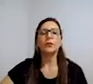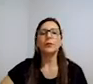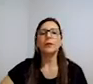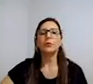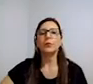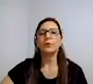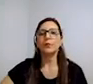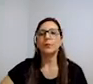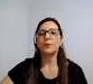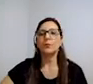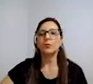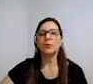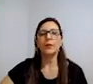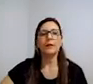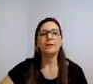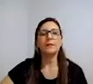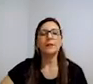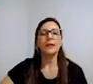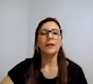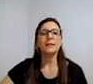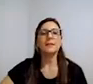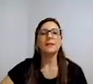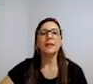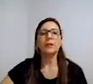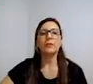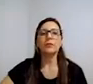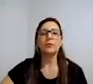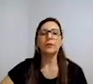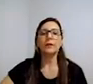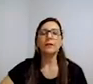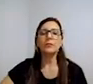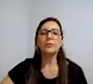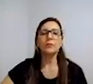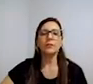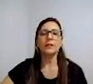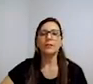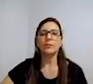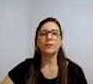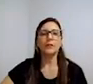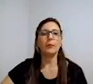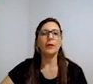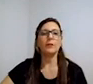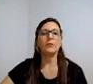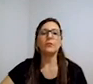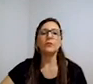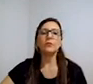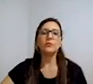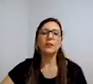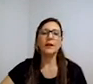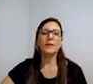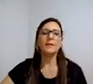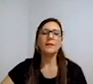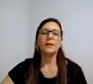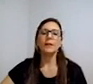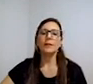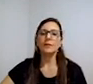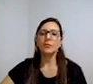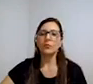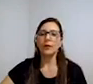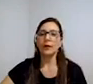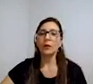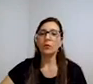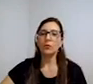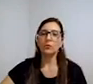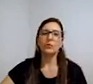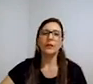um formado por fibras musculares. Essas células contêm grande quantidade de filamentos longitudinais,